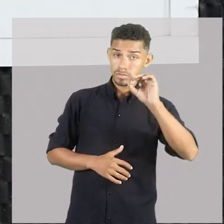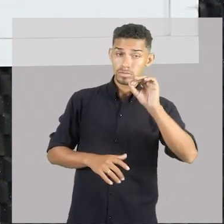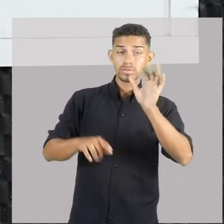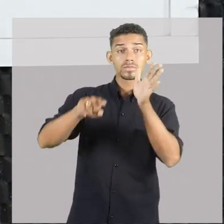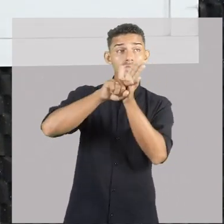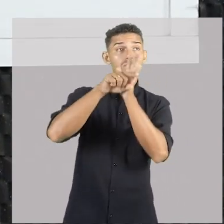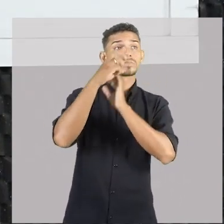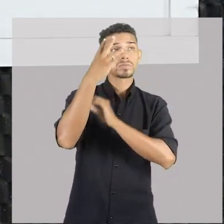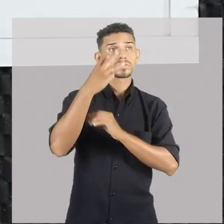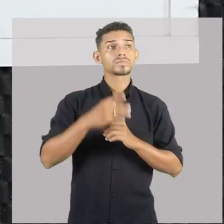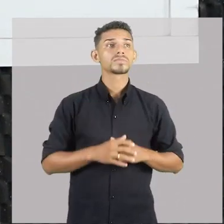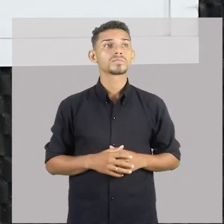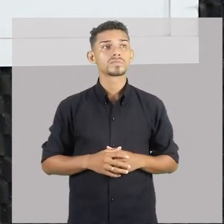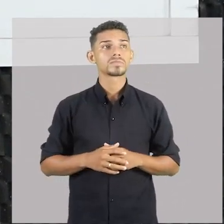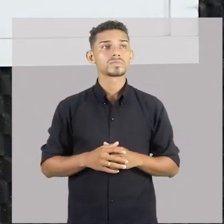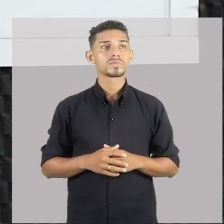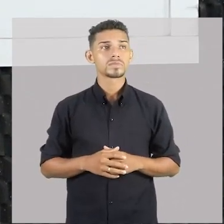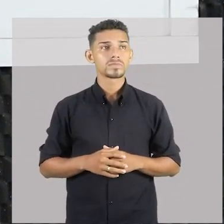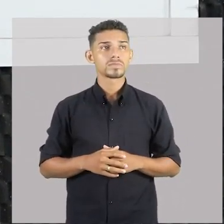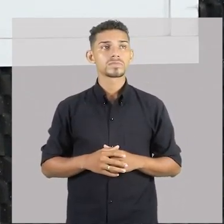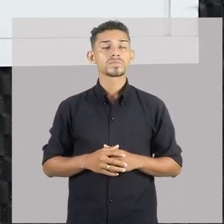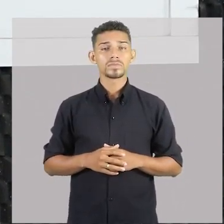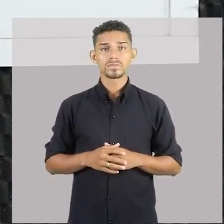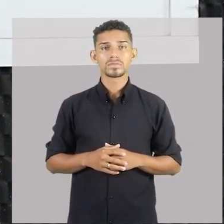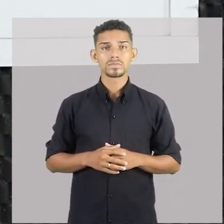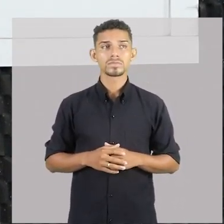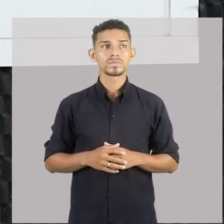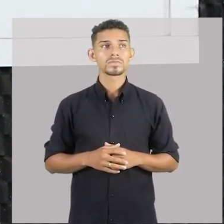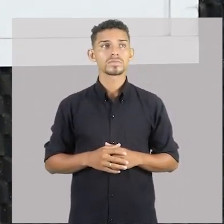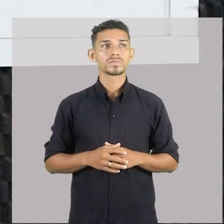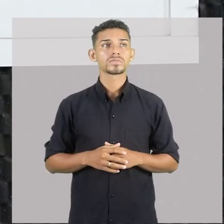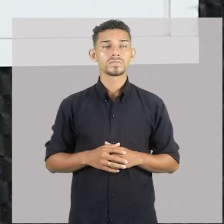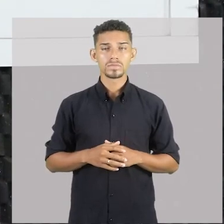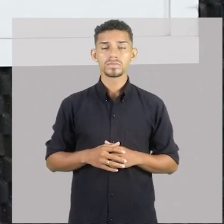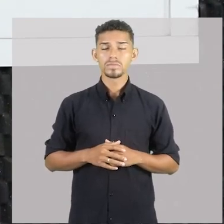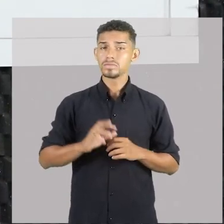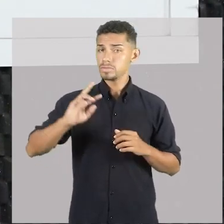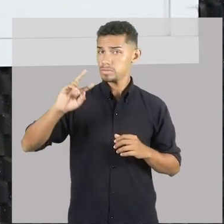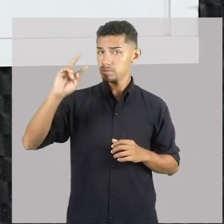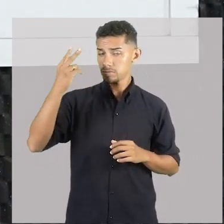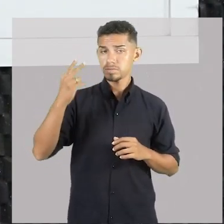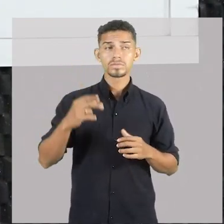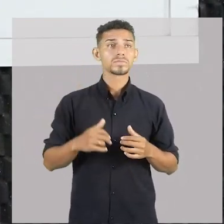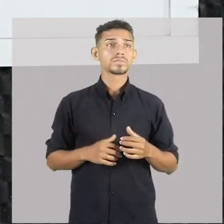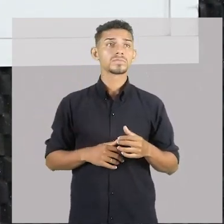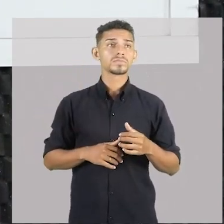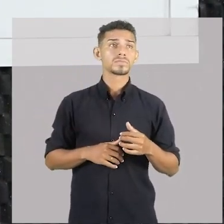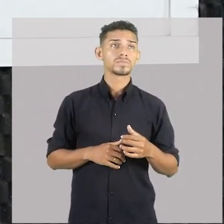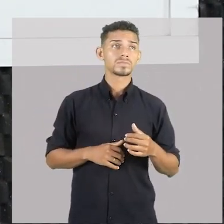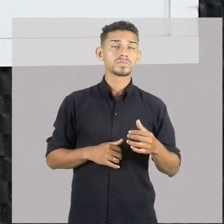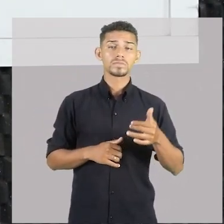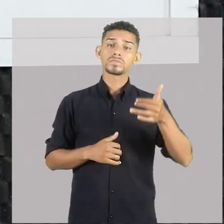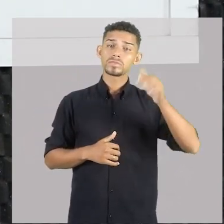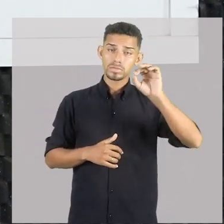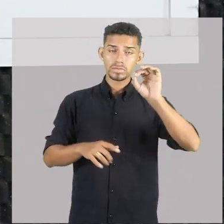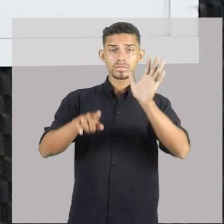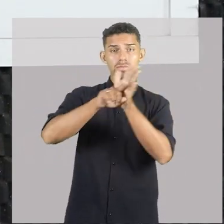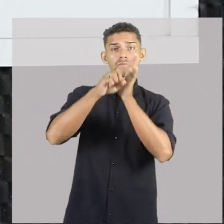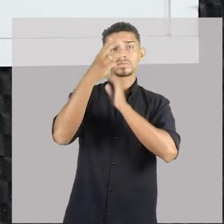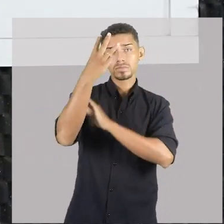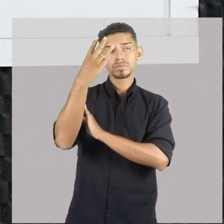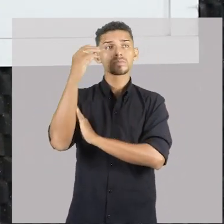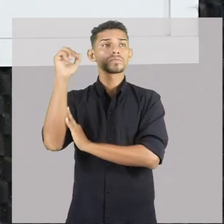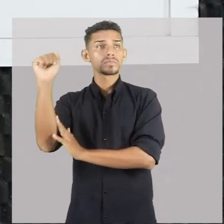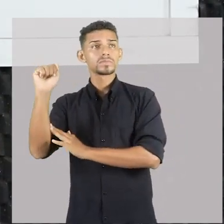menos 3. Ou seja, esses valores aqui, ó, eles vão estar multiplicados por 10 a menos 3 amperes,